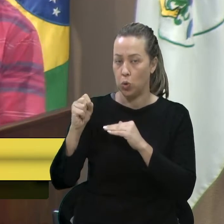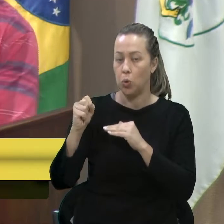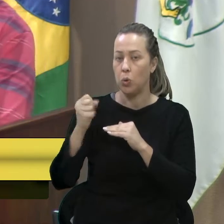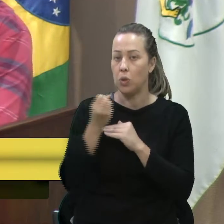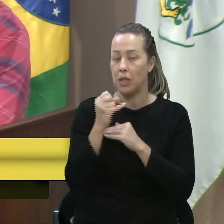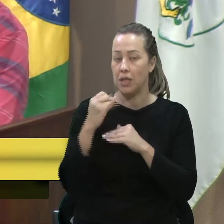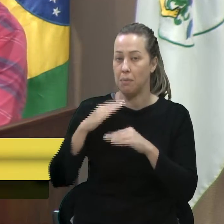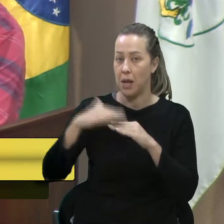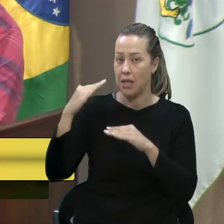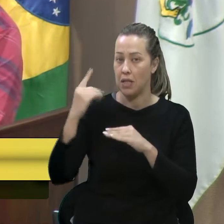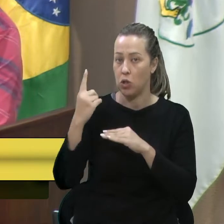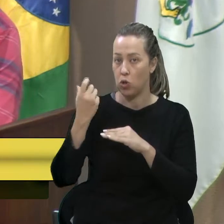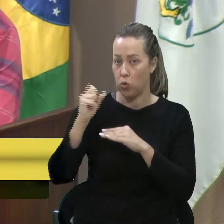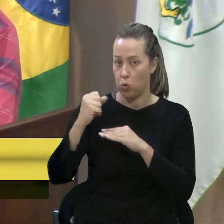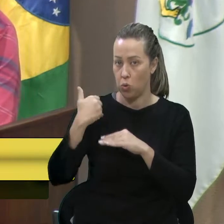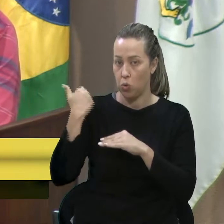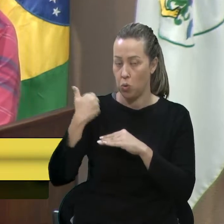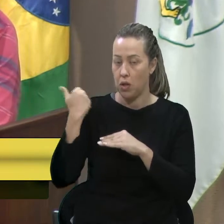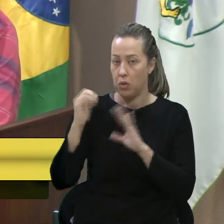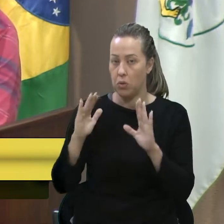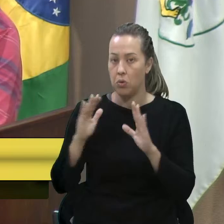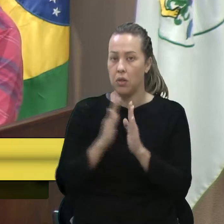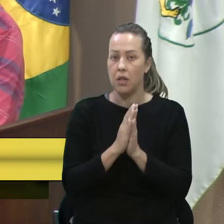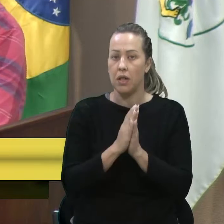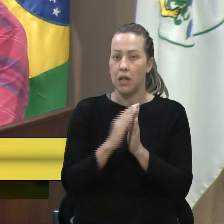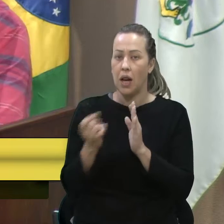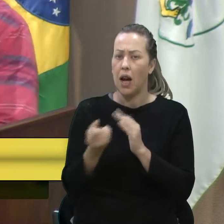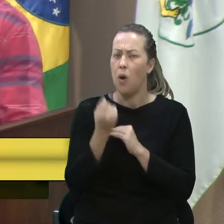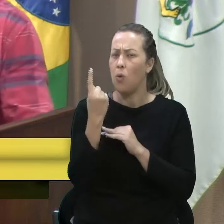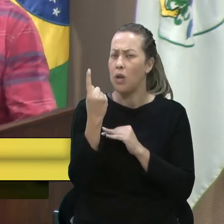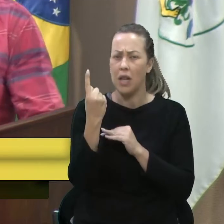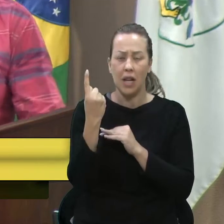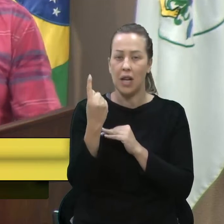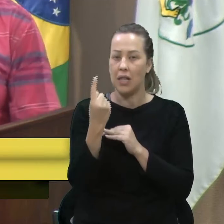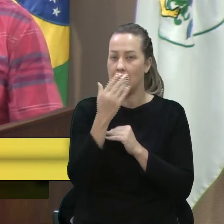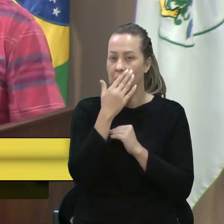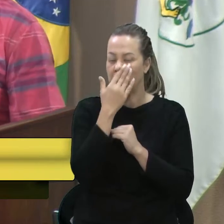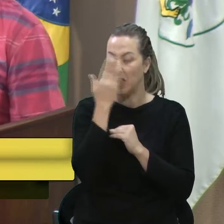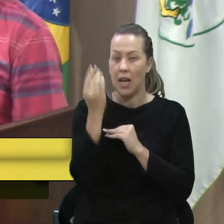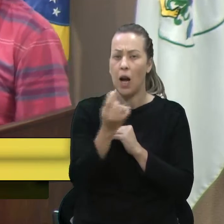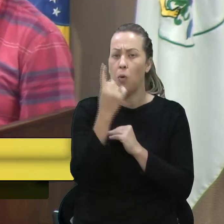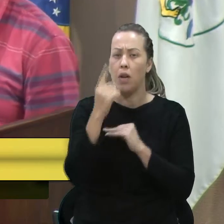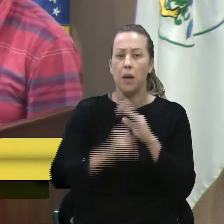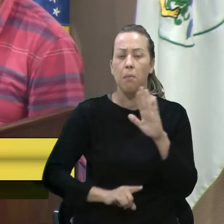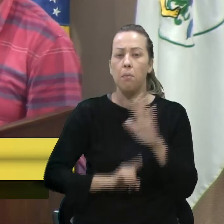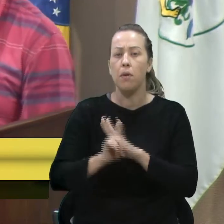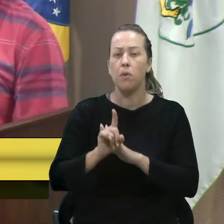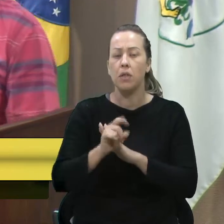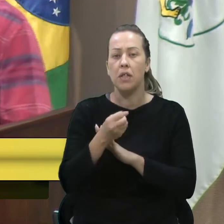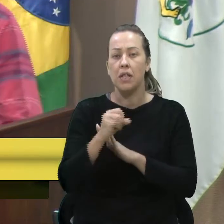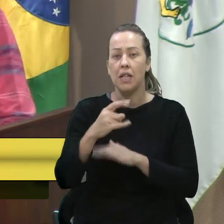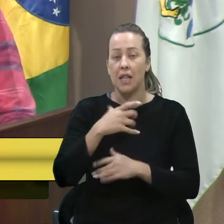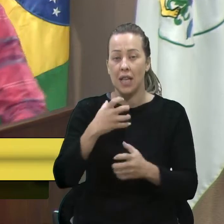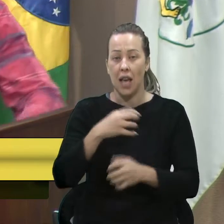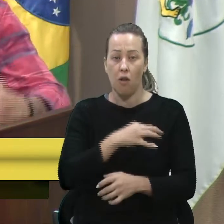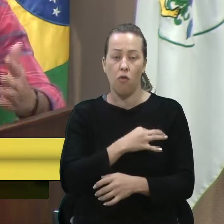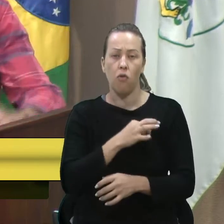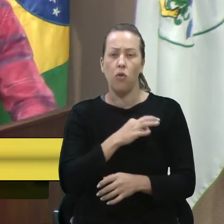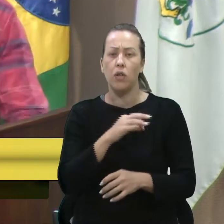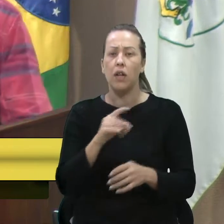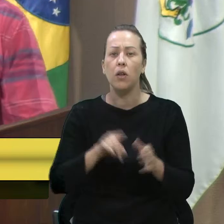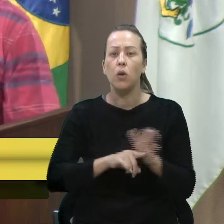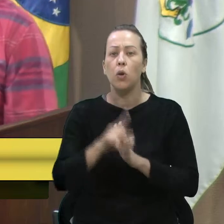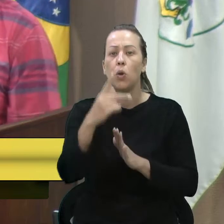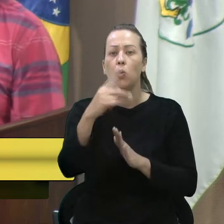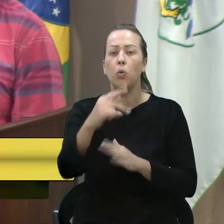de 18 anos, aliás, a única e talvez, a primeira e talvez a única pergunta que se faz quando alguém quer ser voluntário é qual a